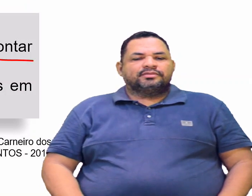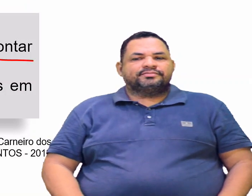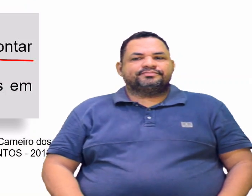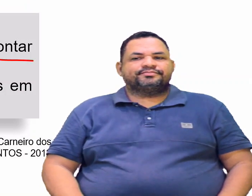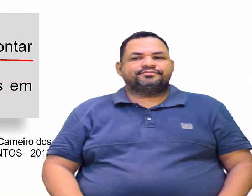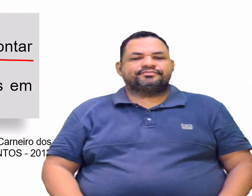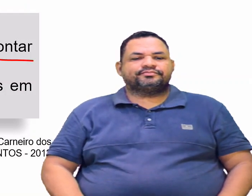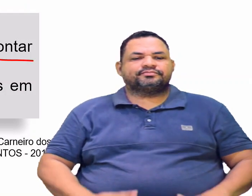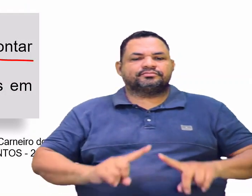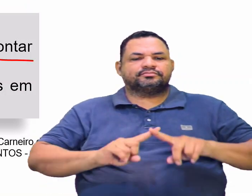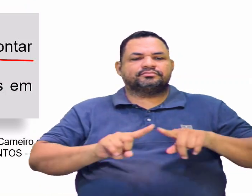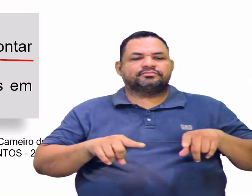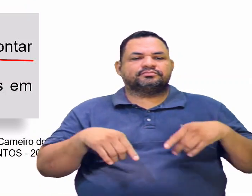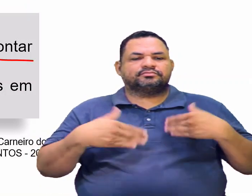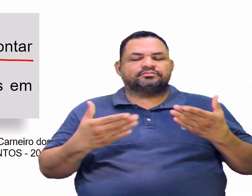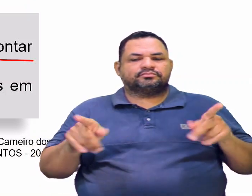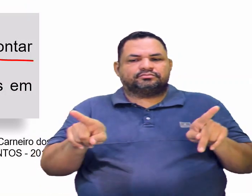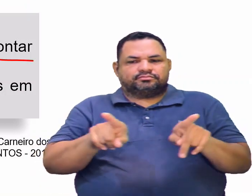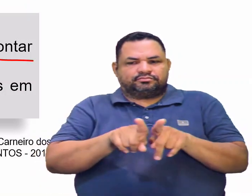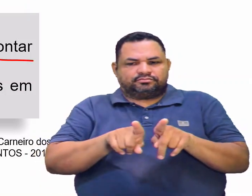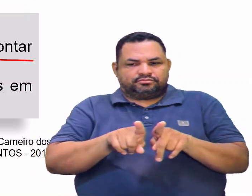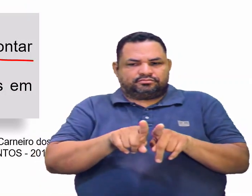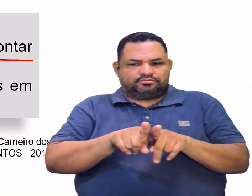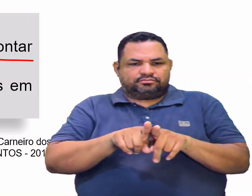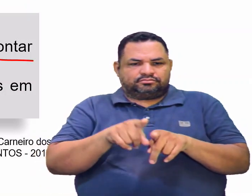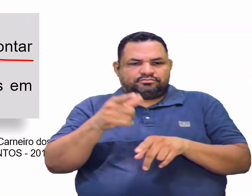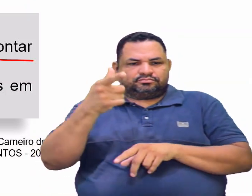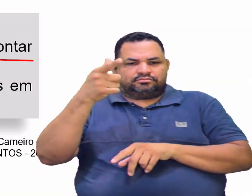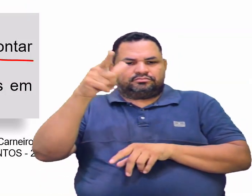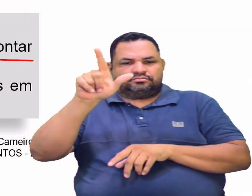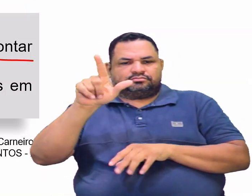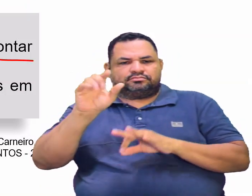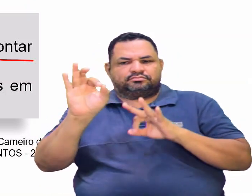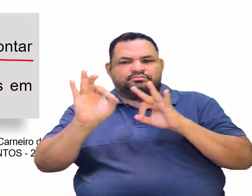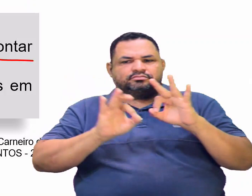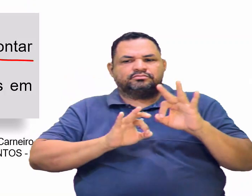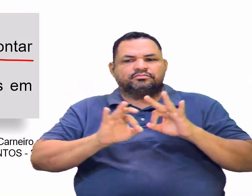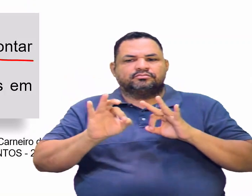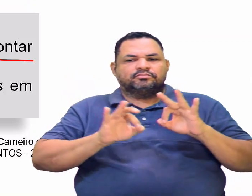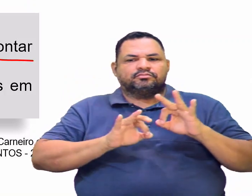sendo esse, mas também com outras